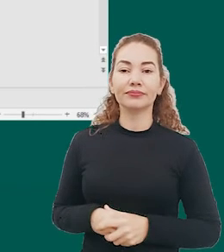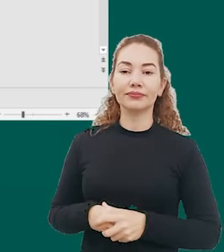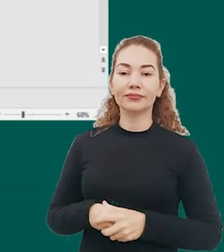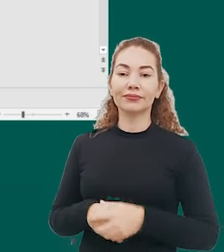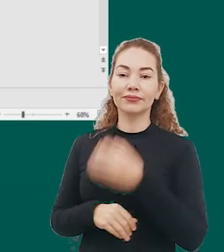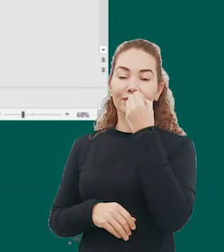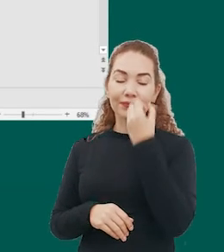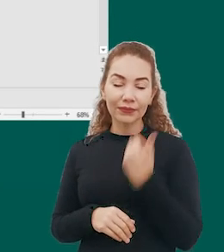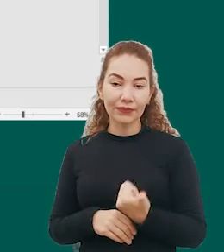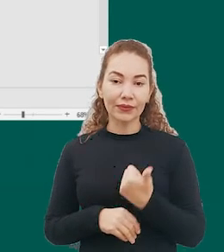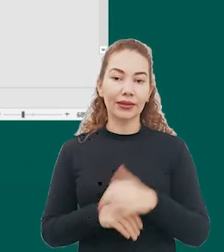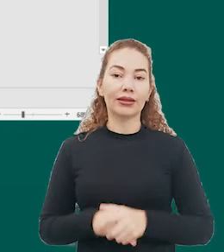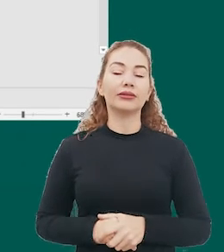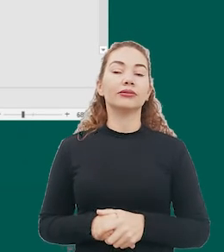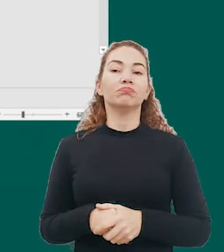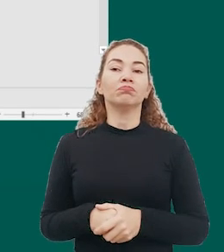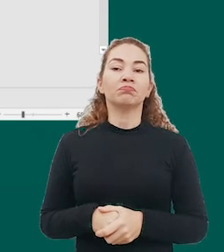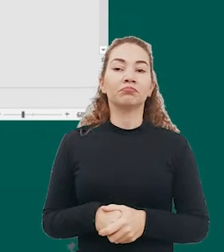Muito bem.